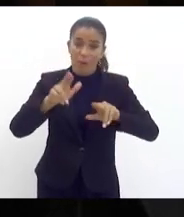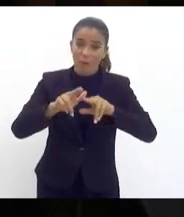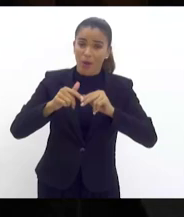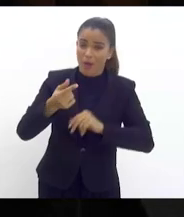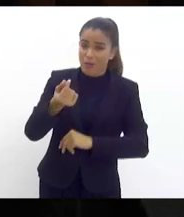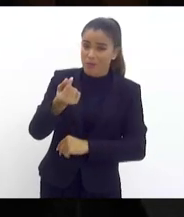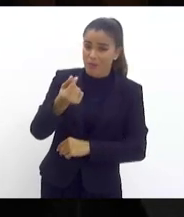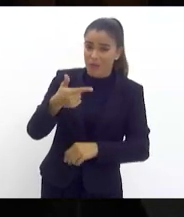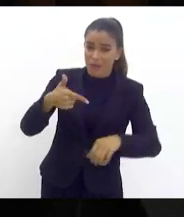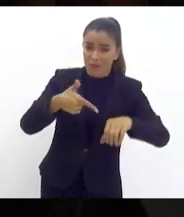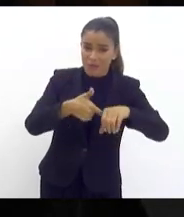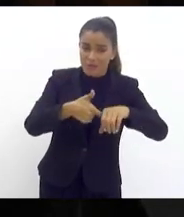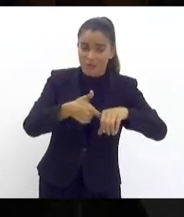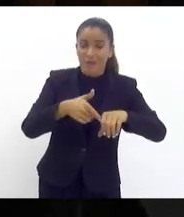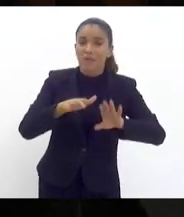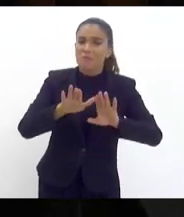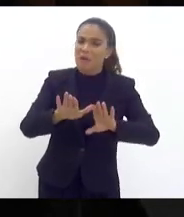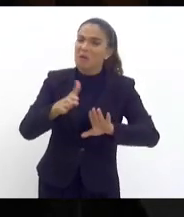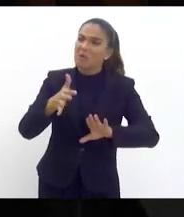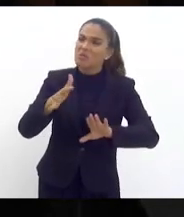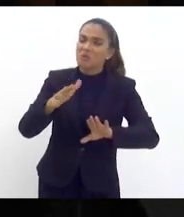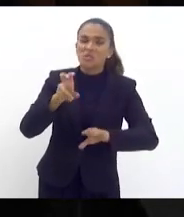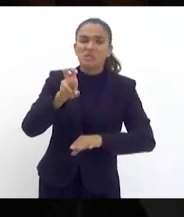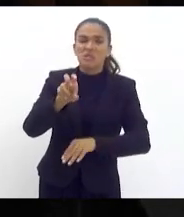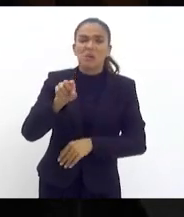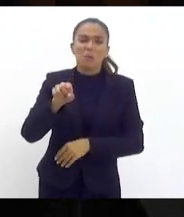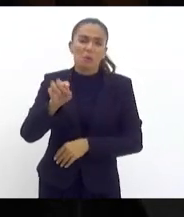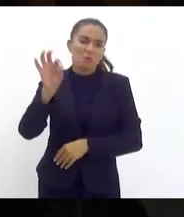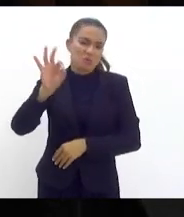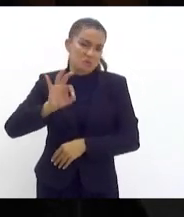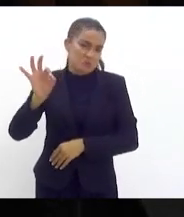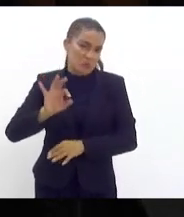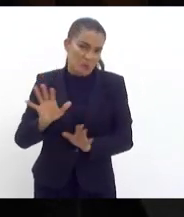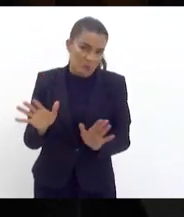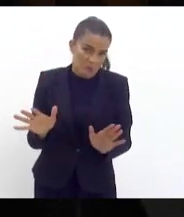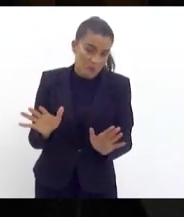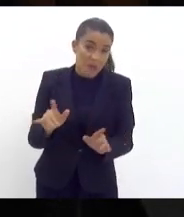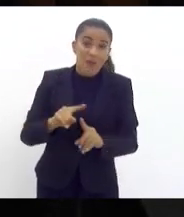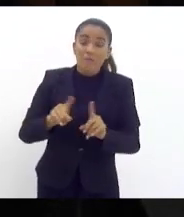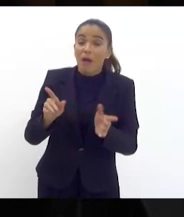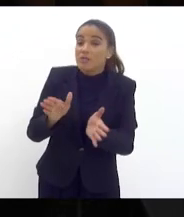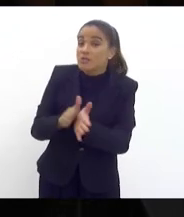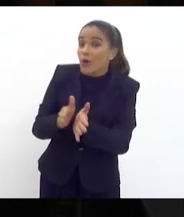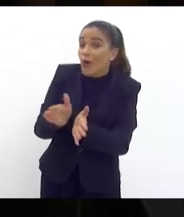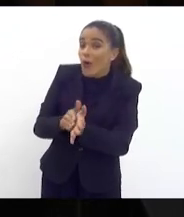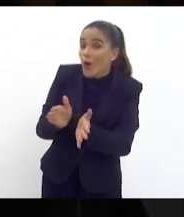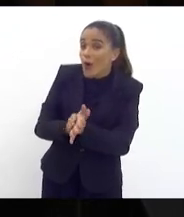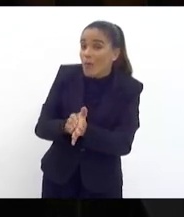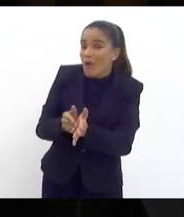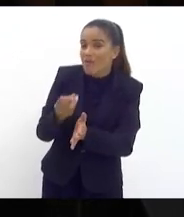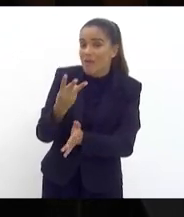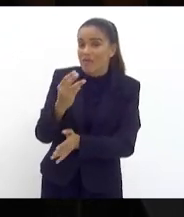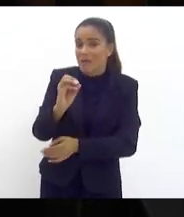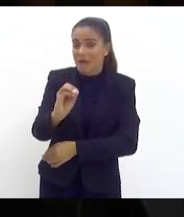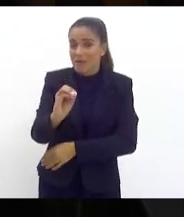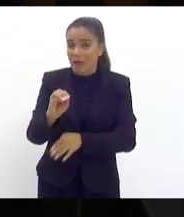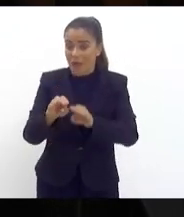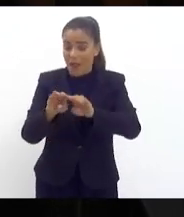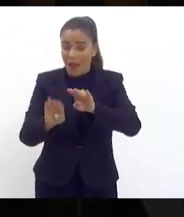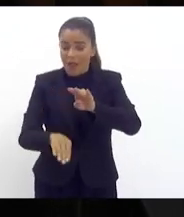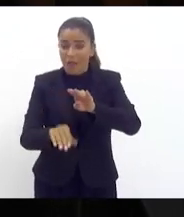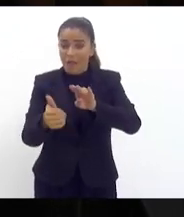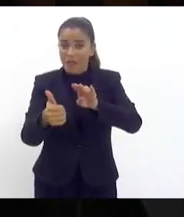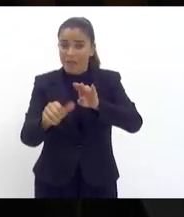da gasolina, mas daria uns 5 pontos percentuais. Nós cobrávamos uma alíquota de 30, caiu para